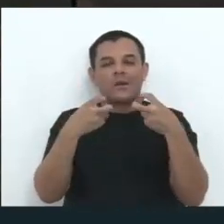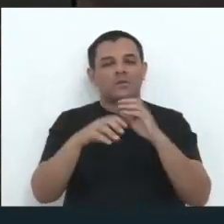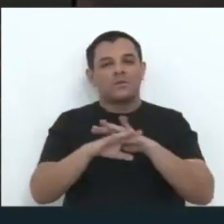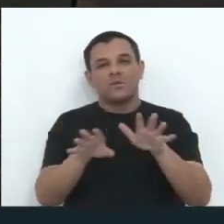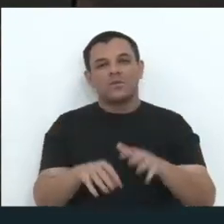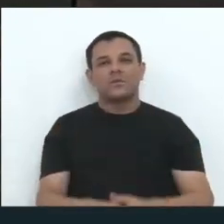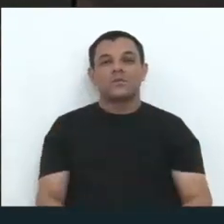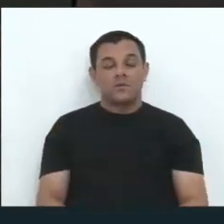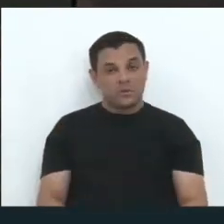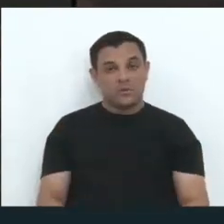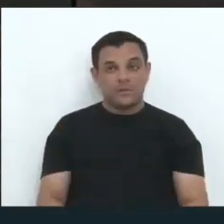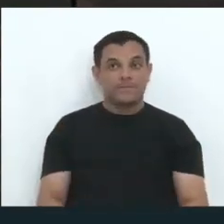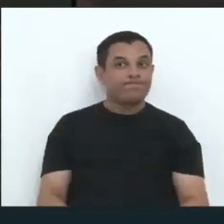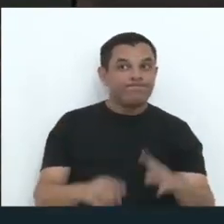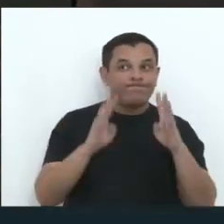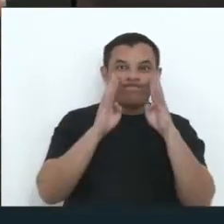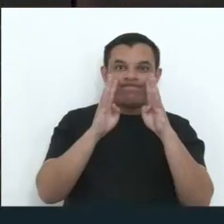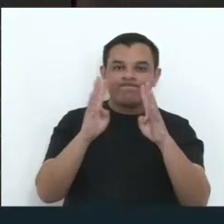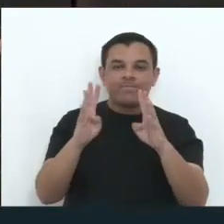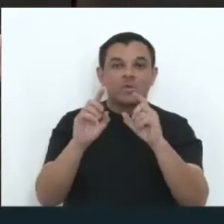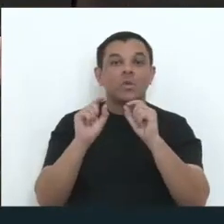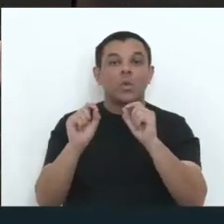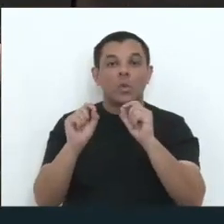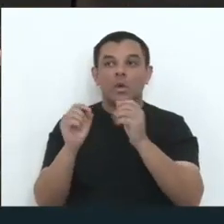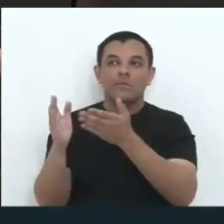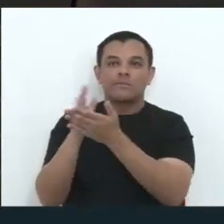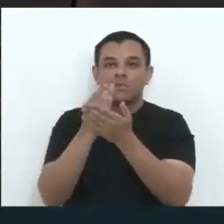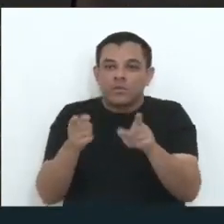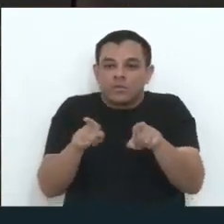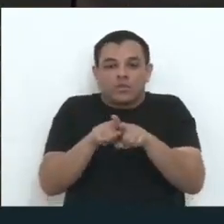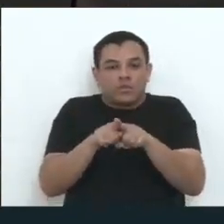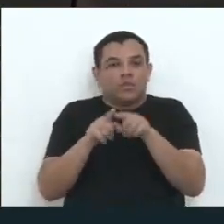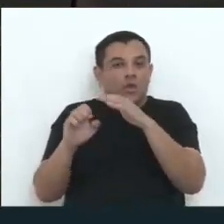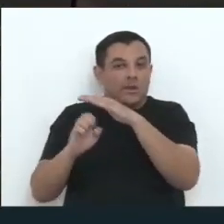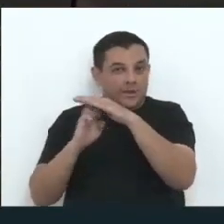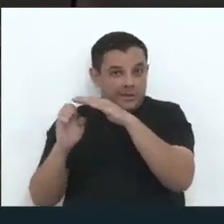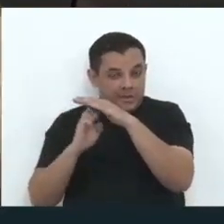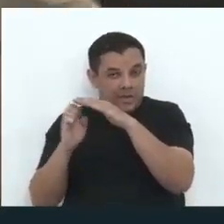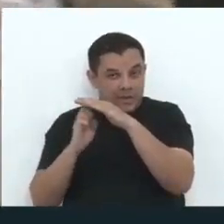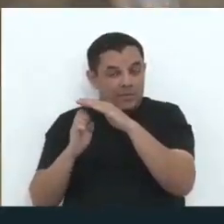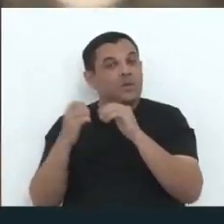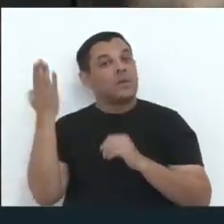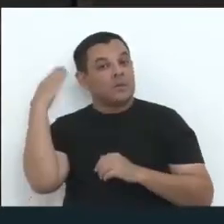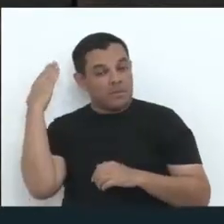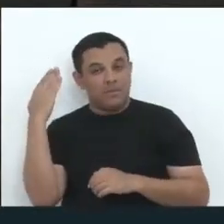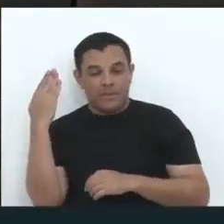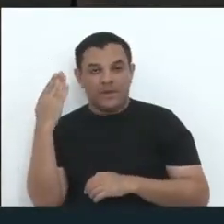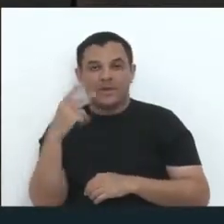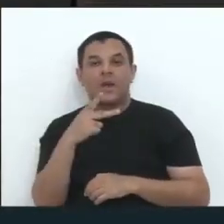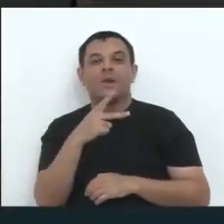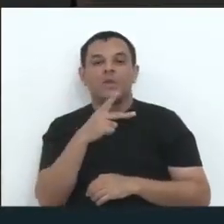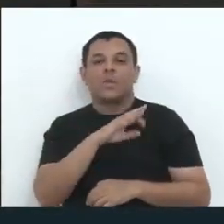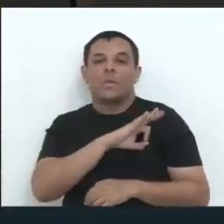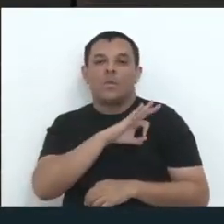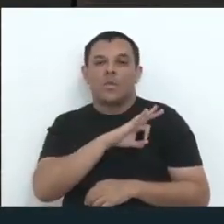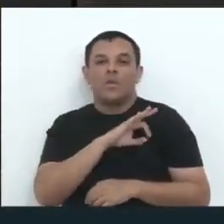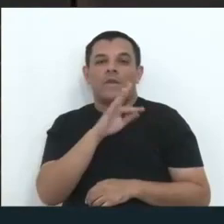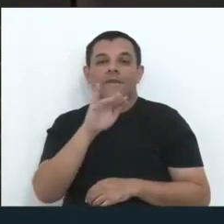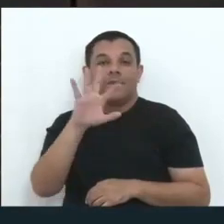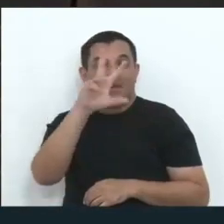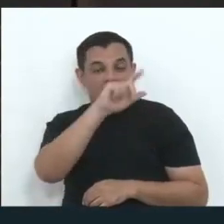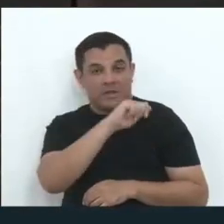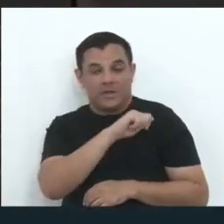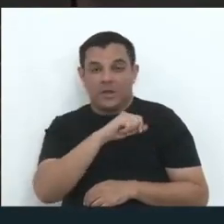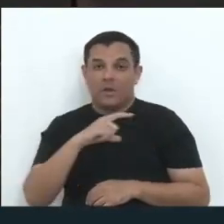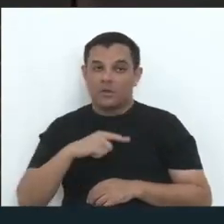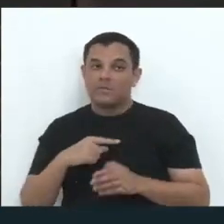o que chama mais atenção, que um dos sócios dessa empresa, ele foi apontado pela Polícia Federal, ou seja, né,